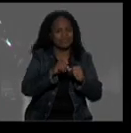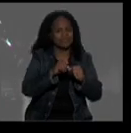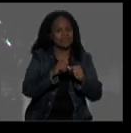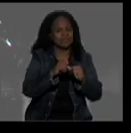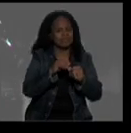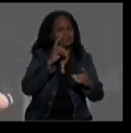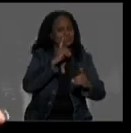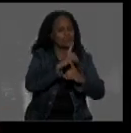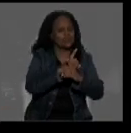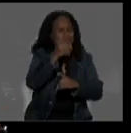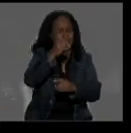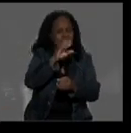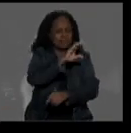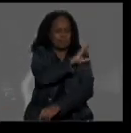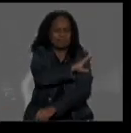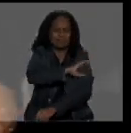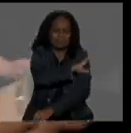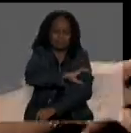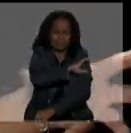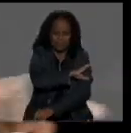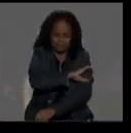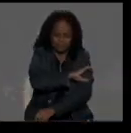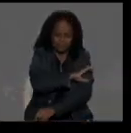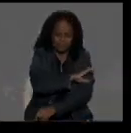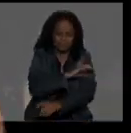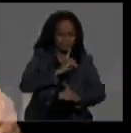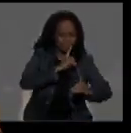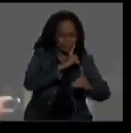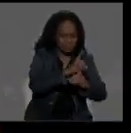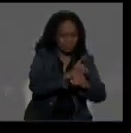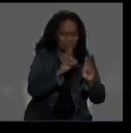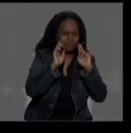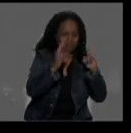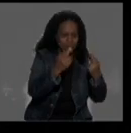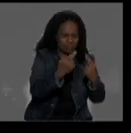encontro desses jovens, isso em Campos, né? Nesse encontro